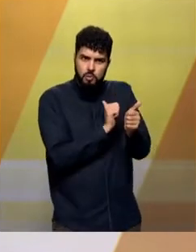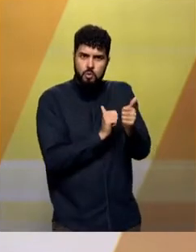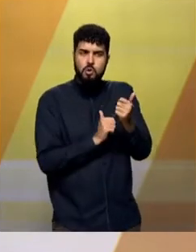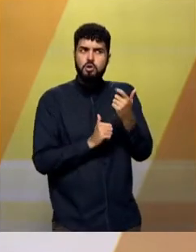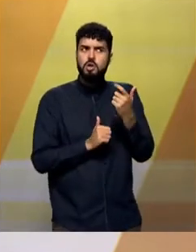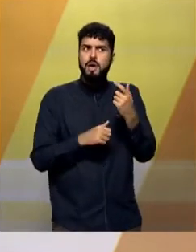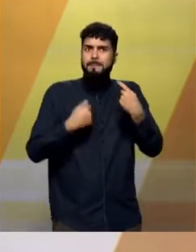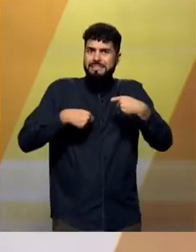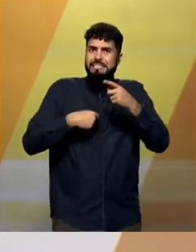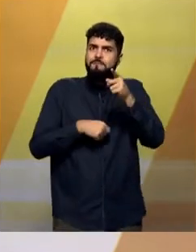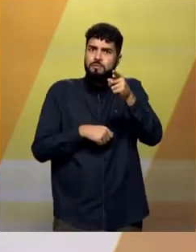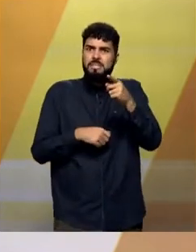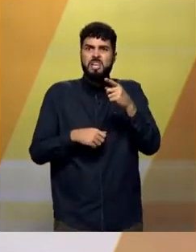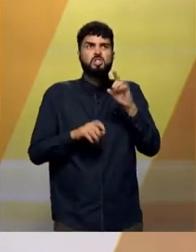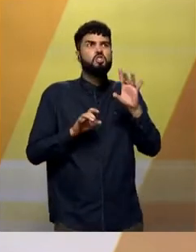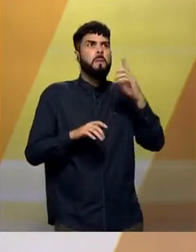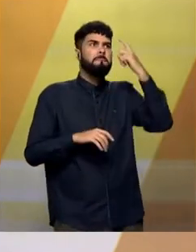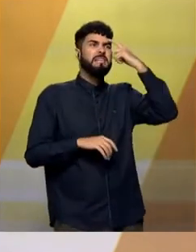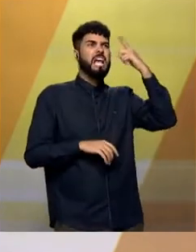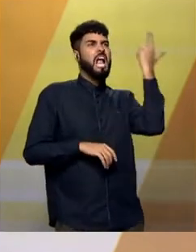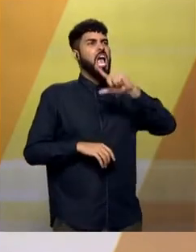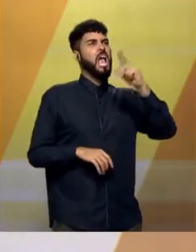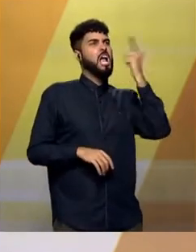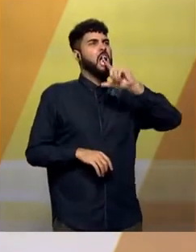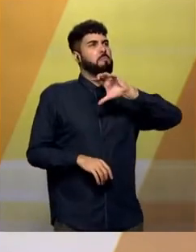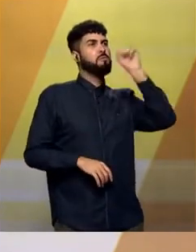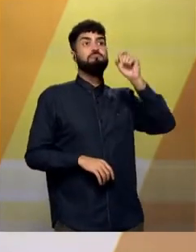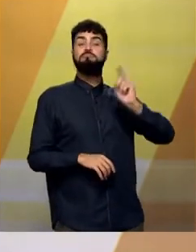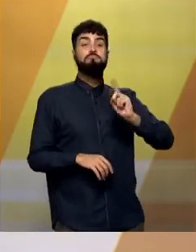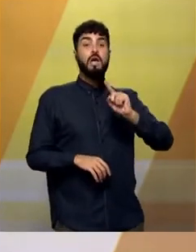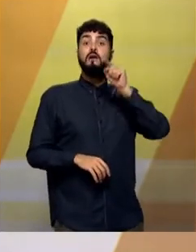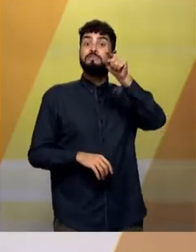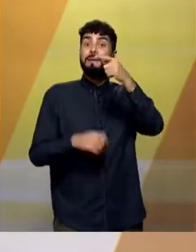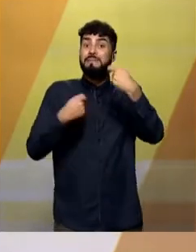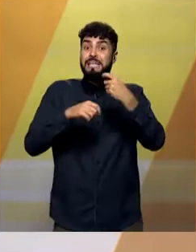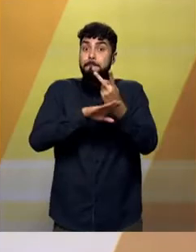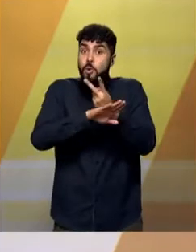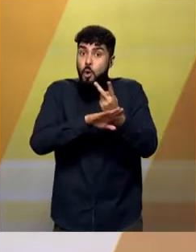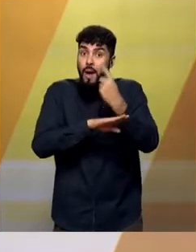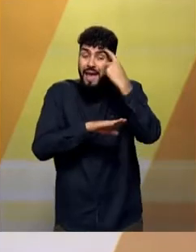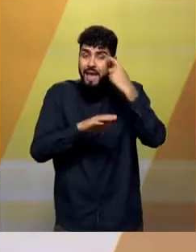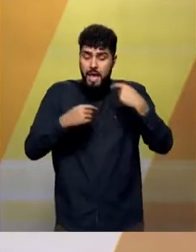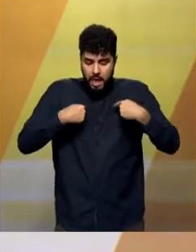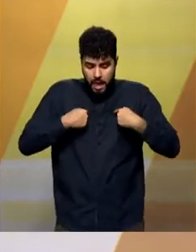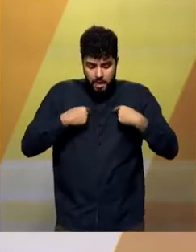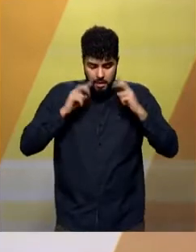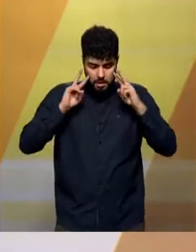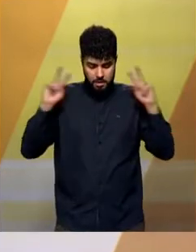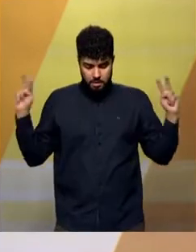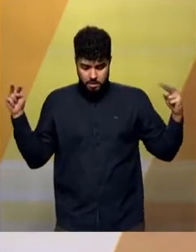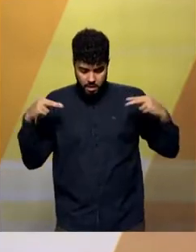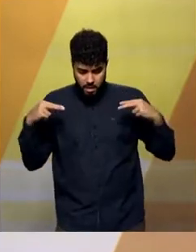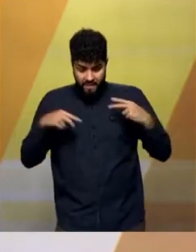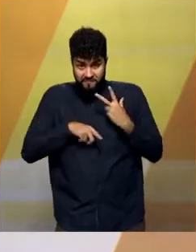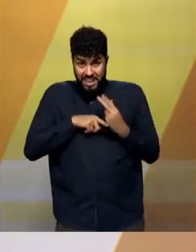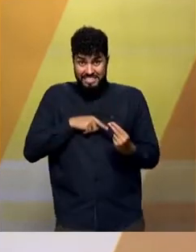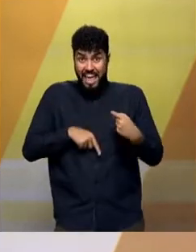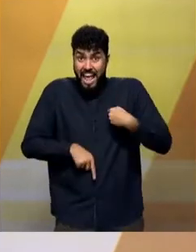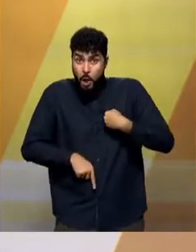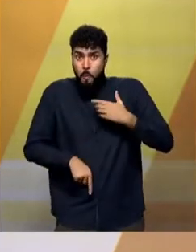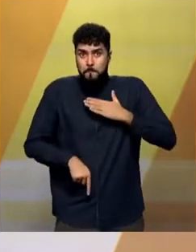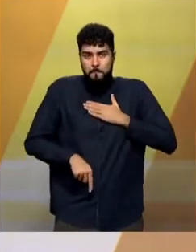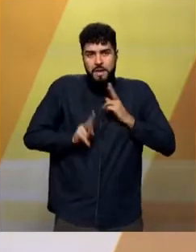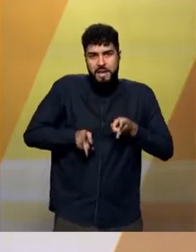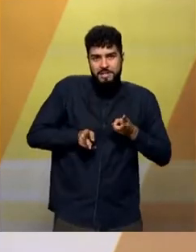buscar querer ganhar de alguém mas o principal é você buscar querer ganhar desse mesmo esse é o principal e